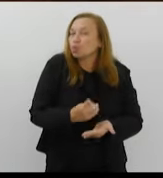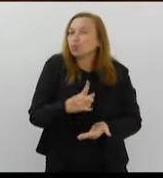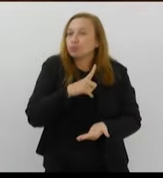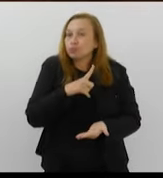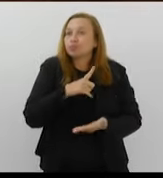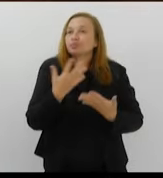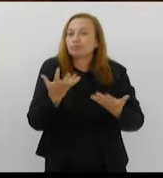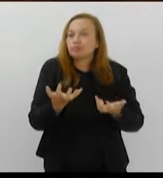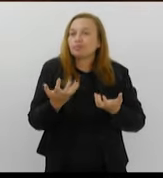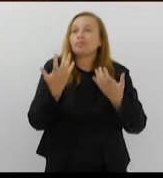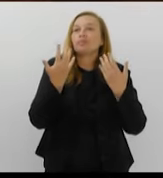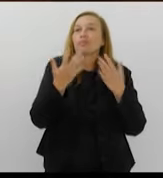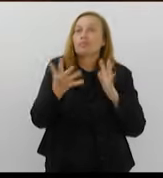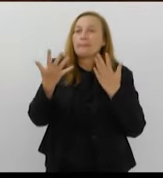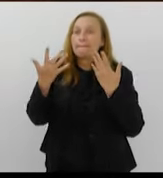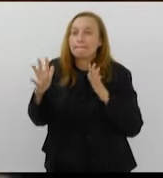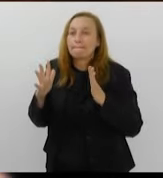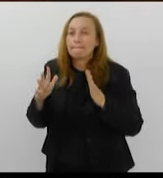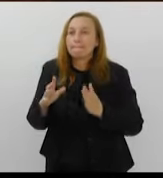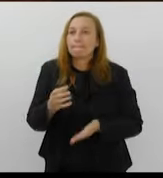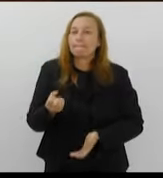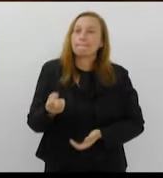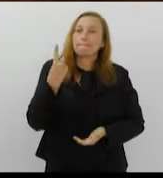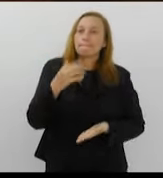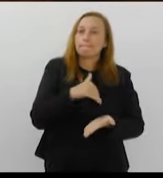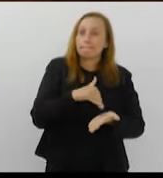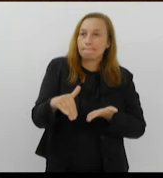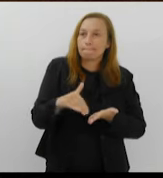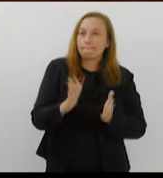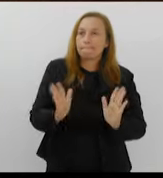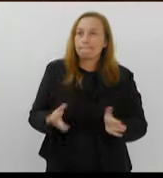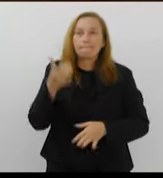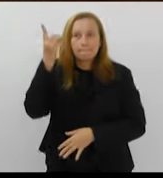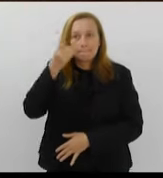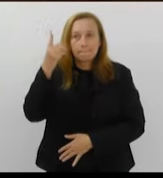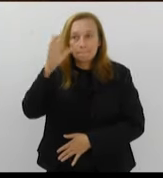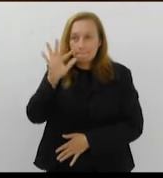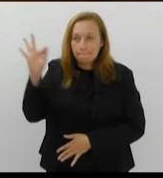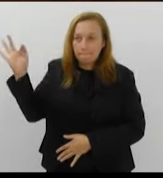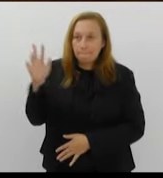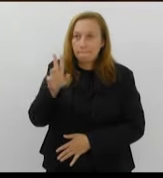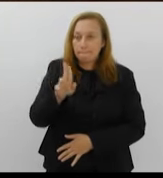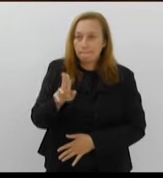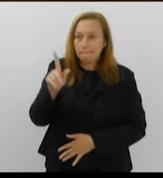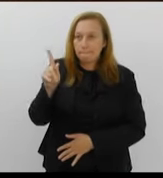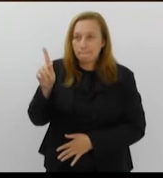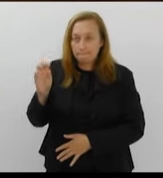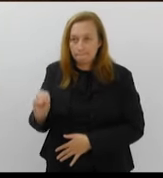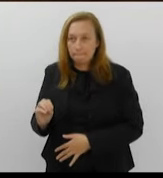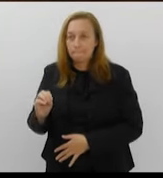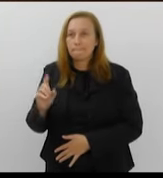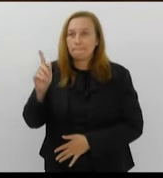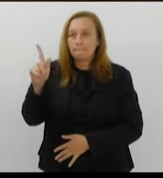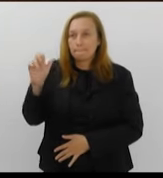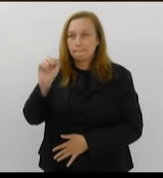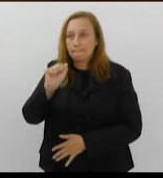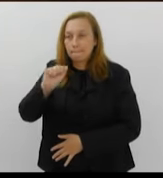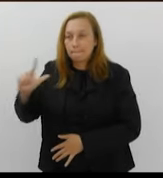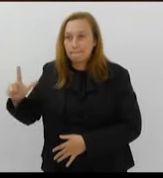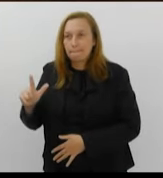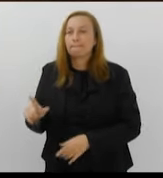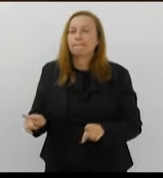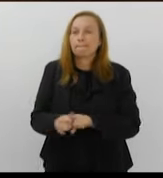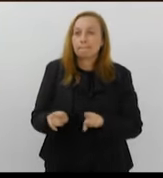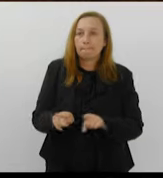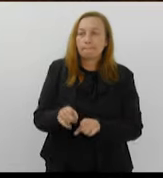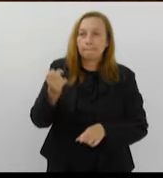aqui parabenizar o ex-secretário, hoje deputado federal, Hugo Leal, parabenizar o nosso querido